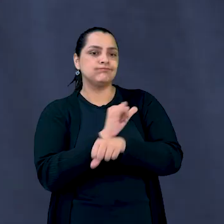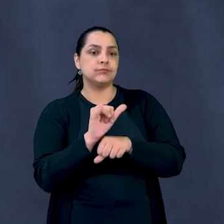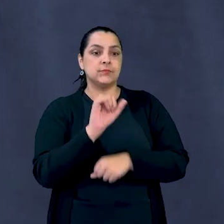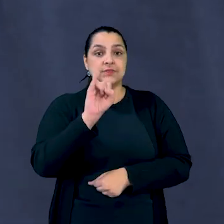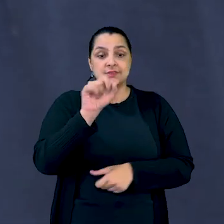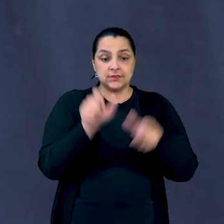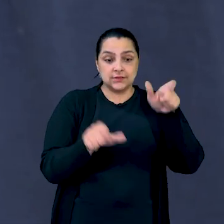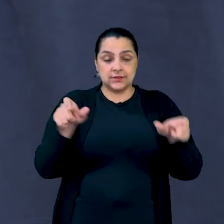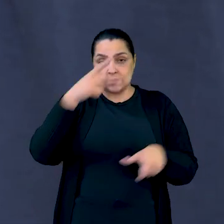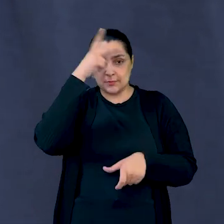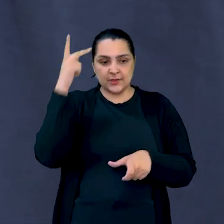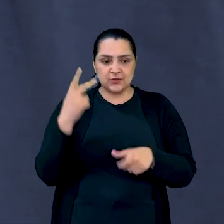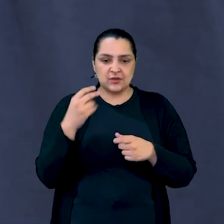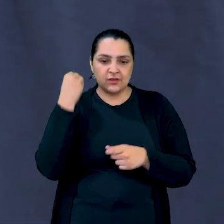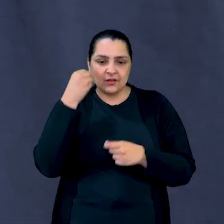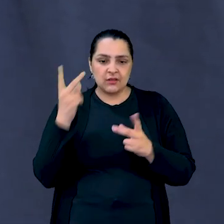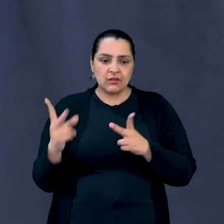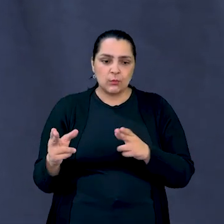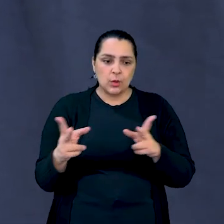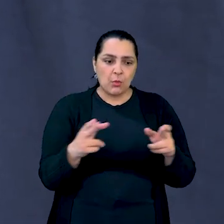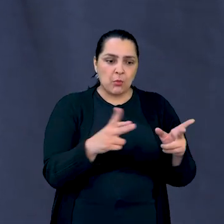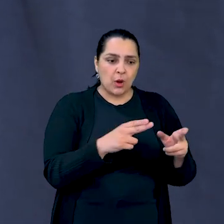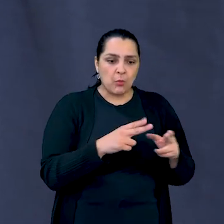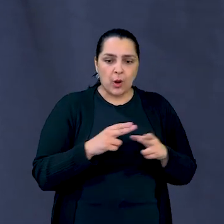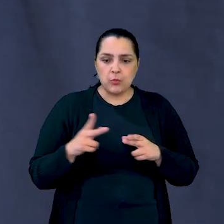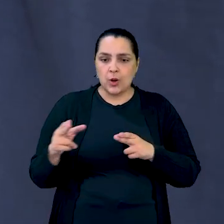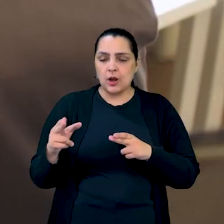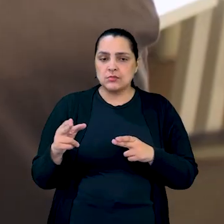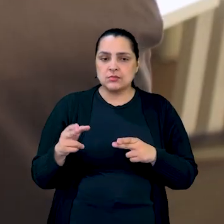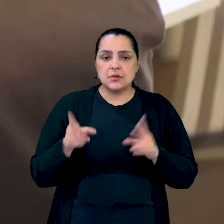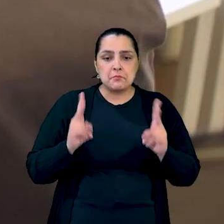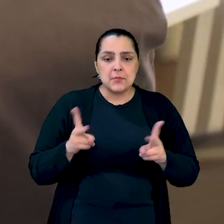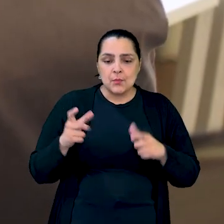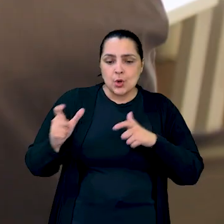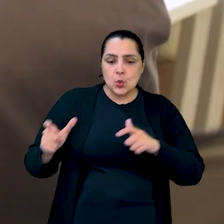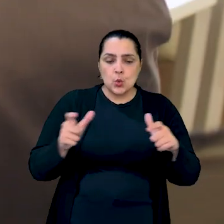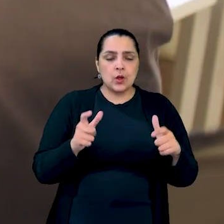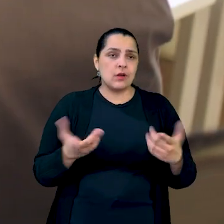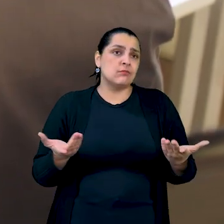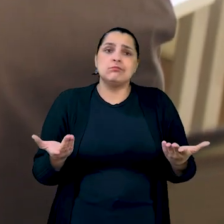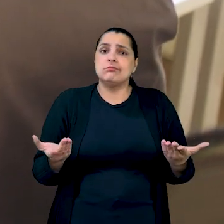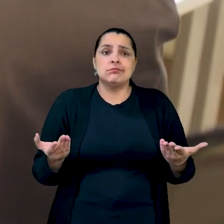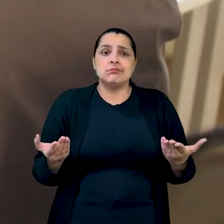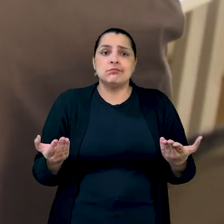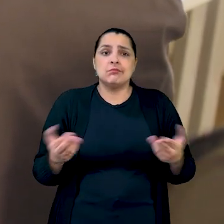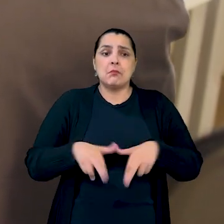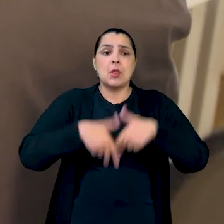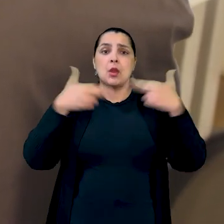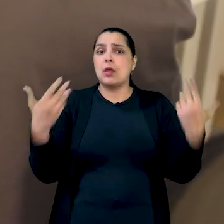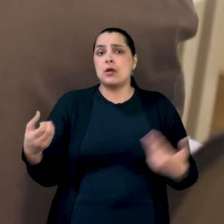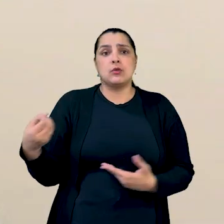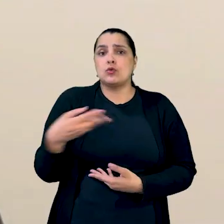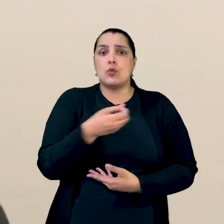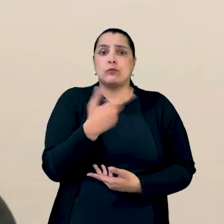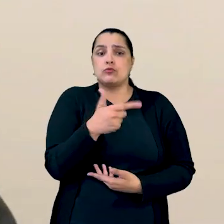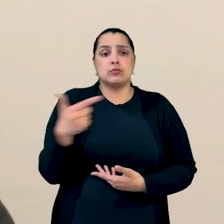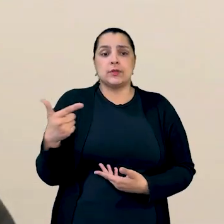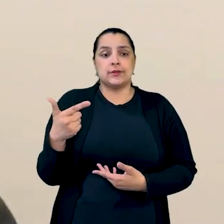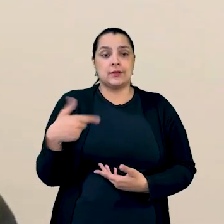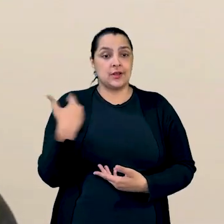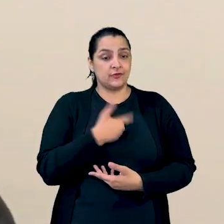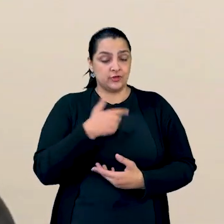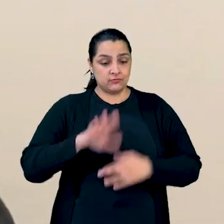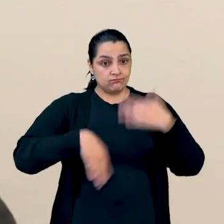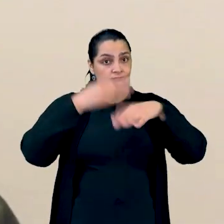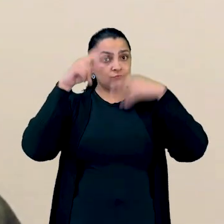se eu tenho pessoas com as mesmas vivências, pensando a mesma coisa, vindo dos mesmos lugares, como que eu vou trazer essa diversidade? A melhor forma da